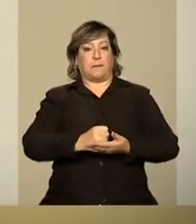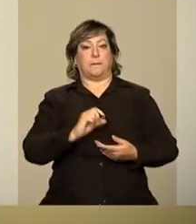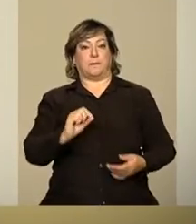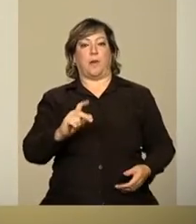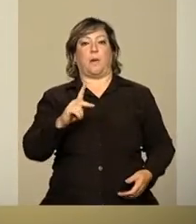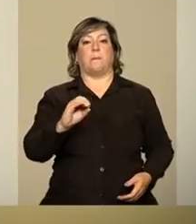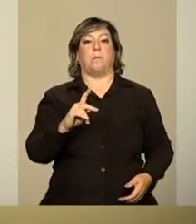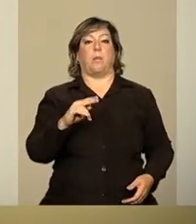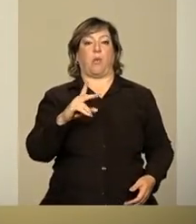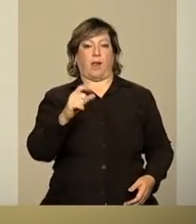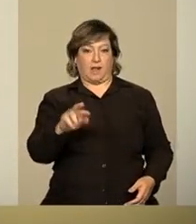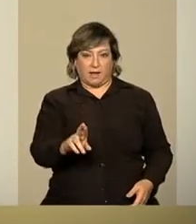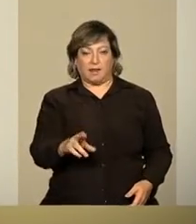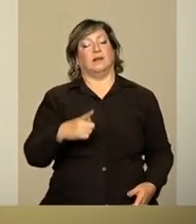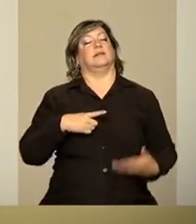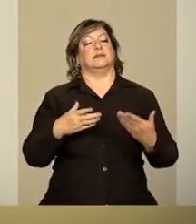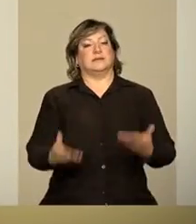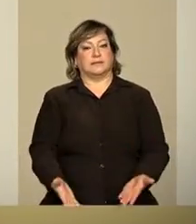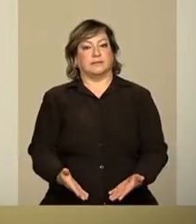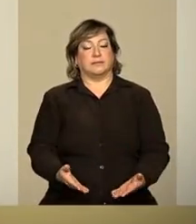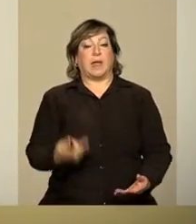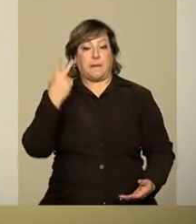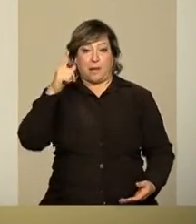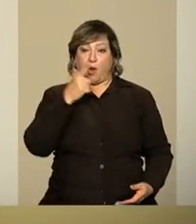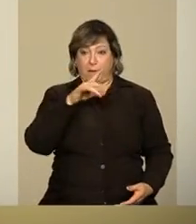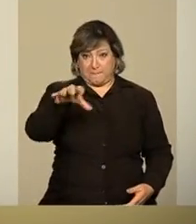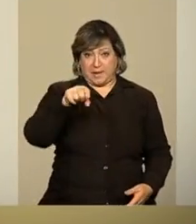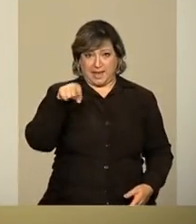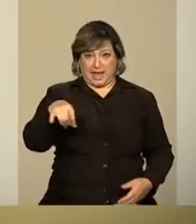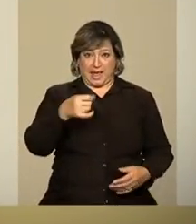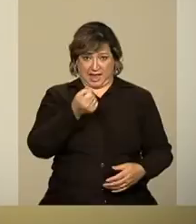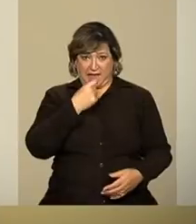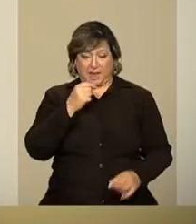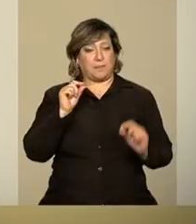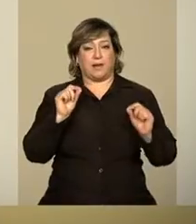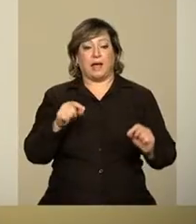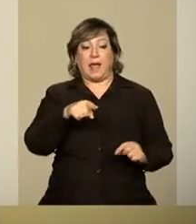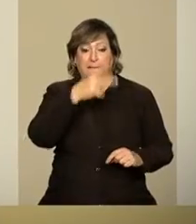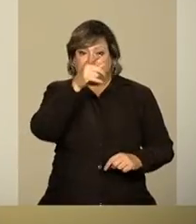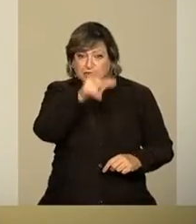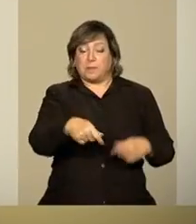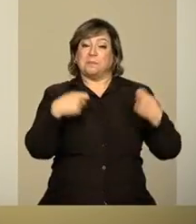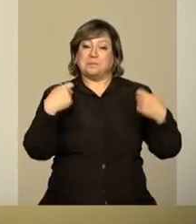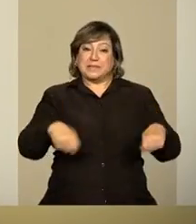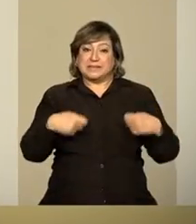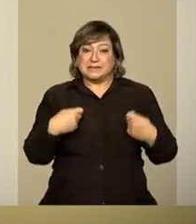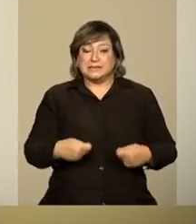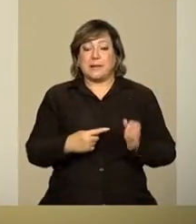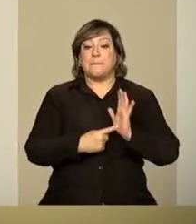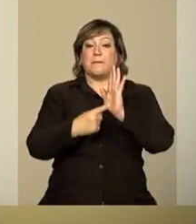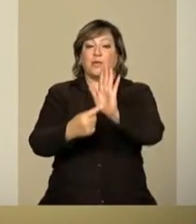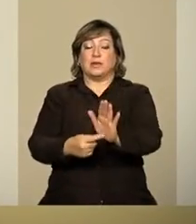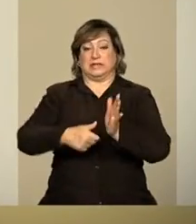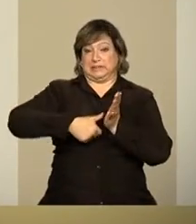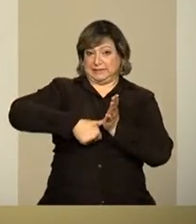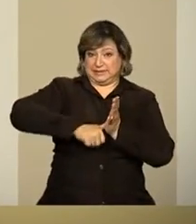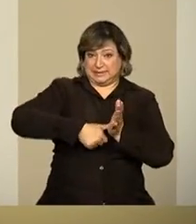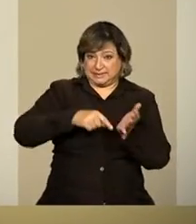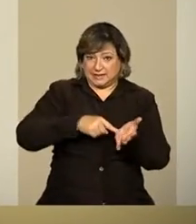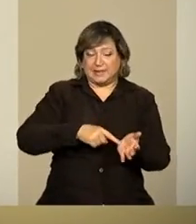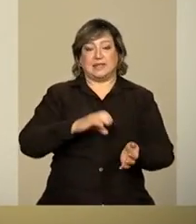aqui tem Farmácia Popular para retirar essas remédios Luciano o paciente precisa apresentar a identidade